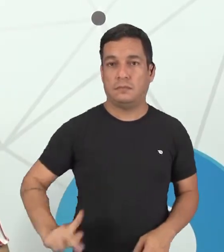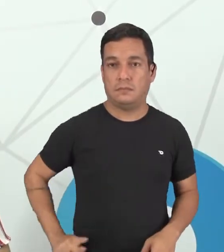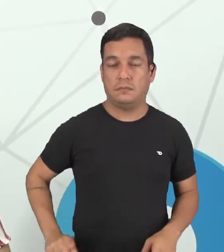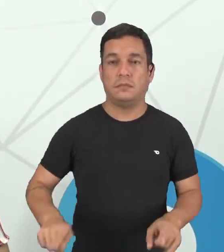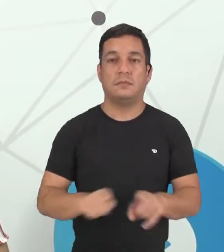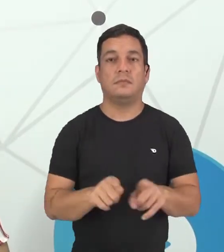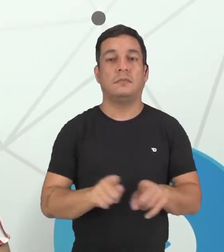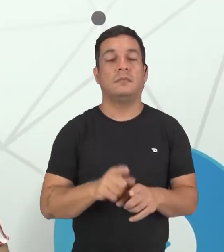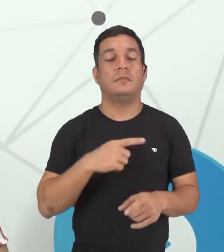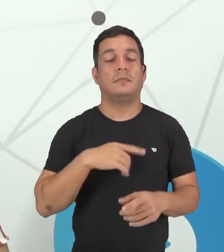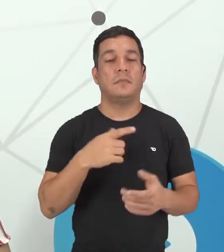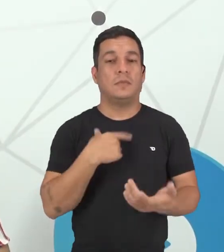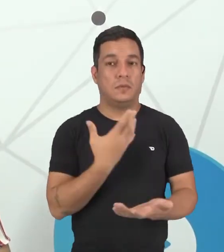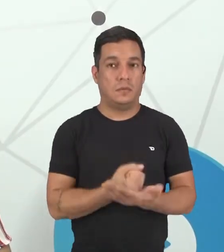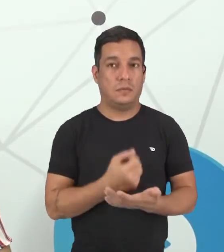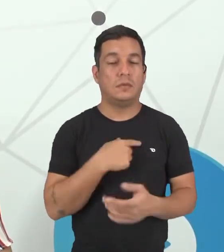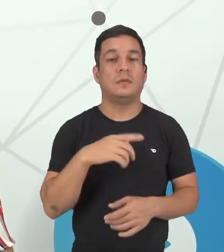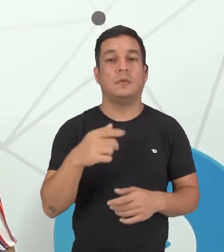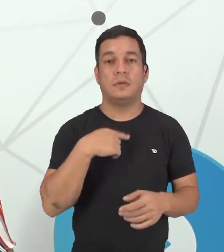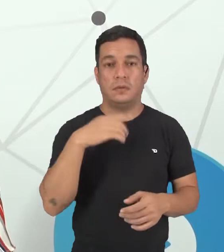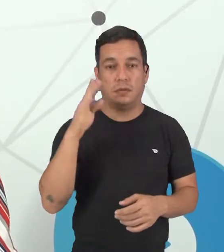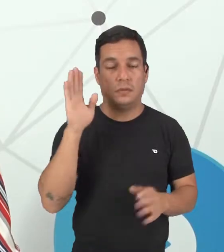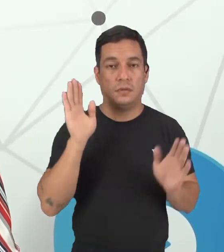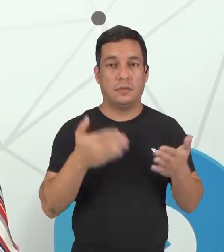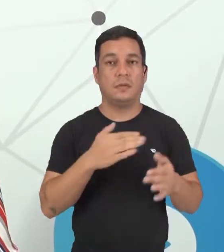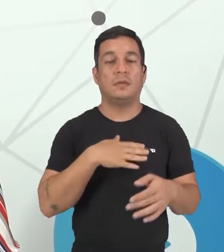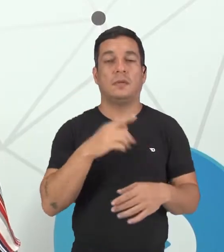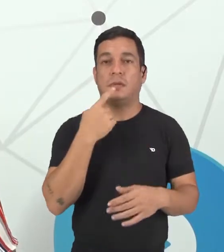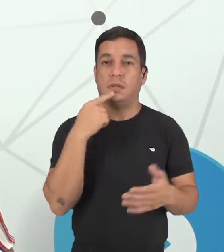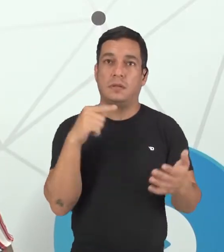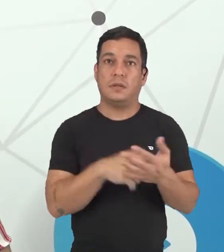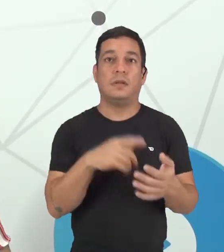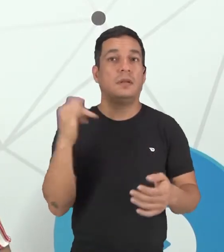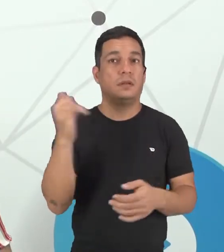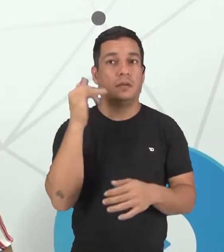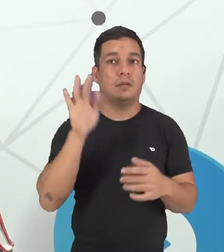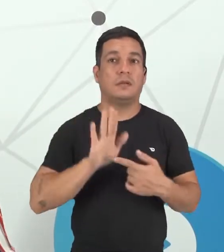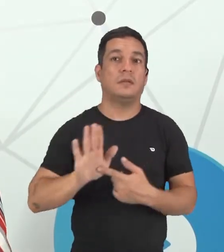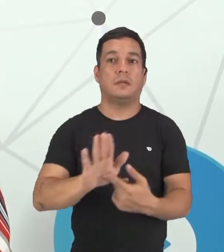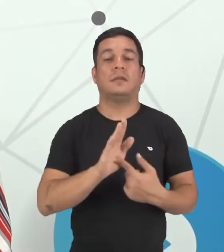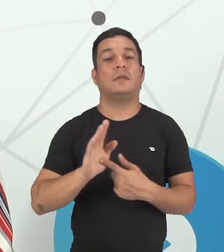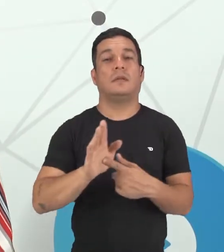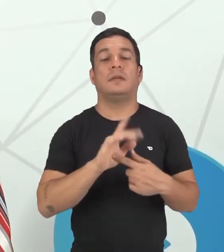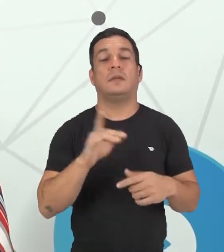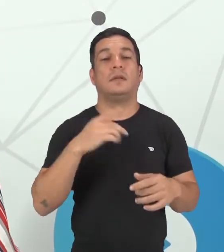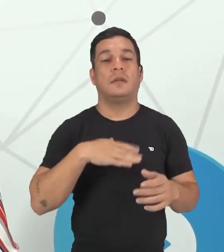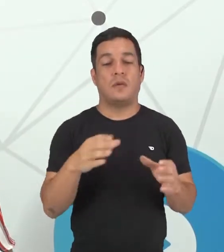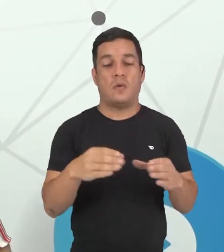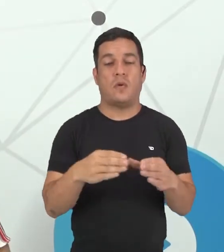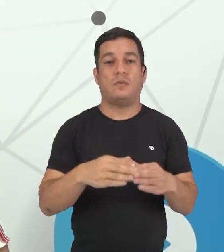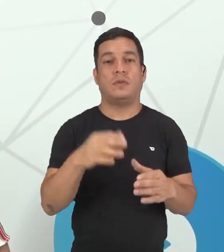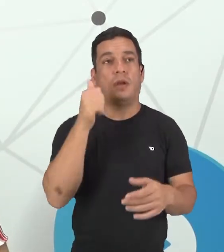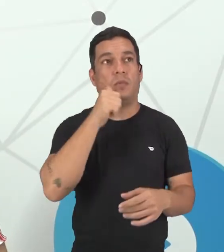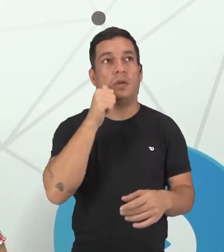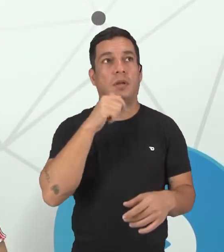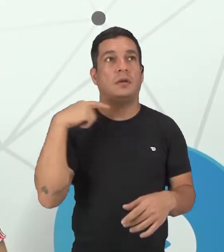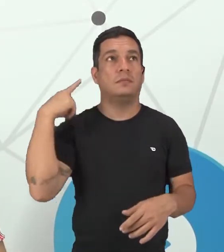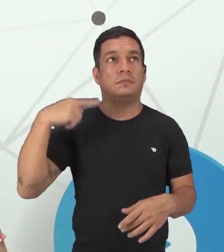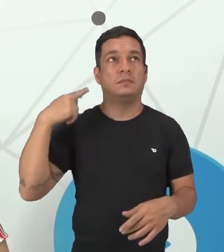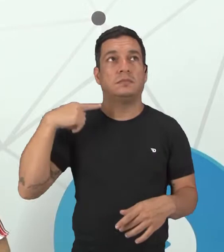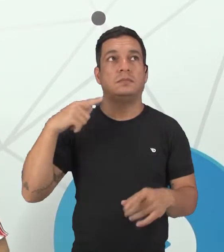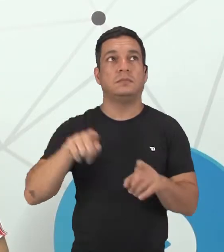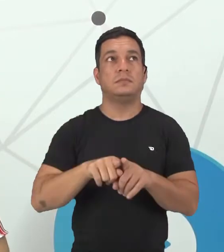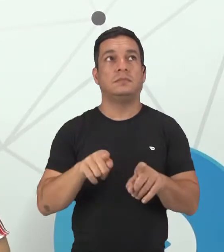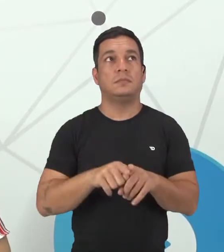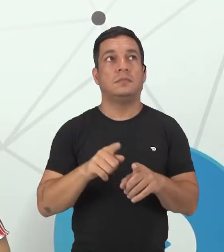um aplicativo específico para denúncia. É importante trazer essa informação. A Comissão da Mulher Advogada, através da OAB